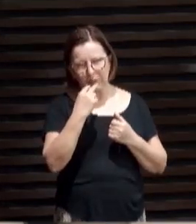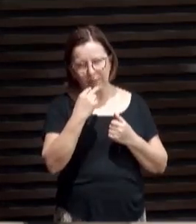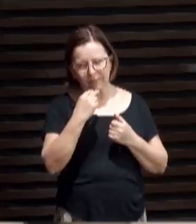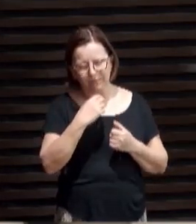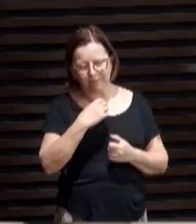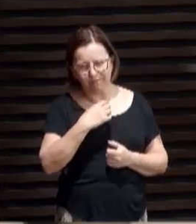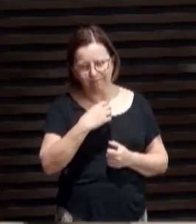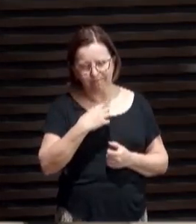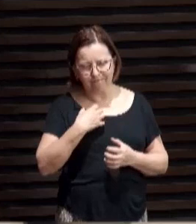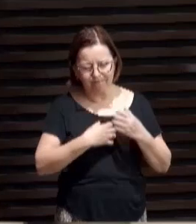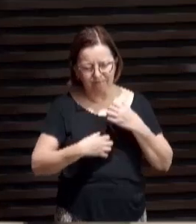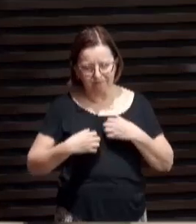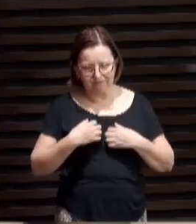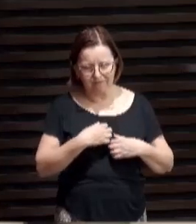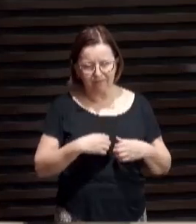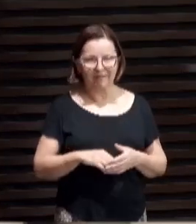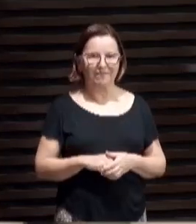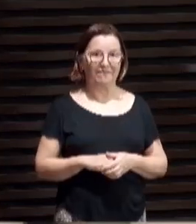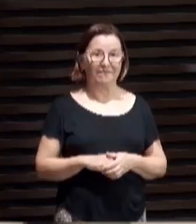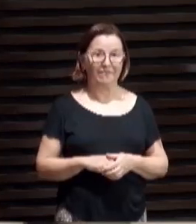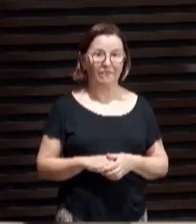2 coisas nós precisamos ressaltar aqui.